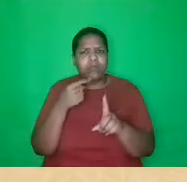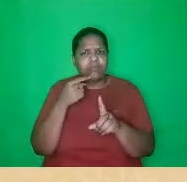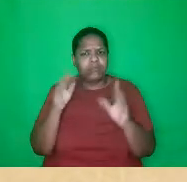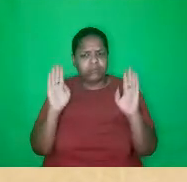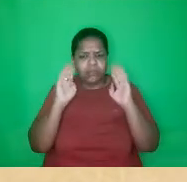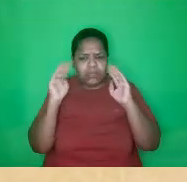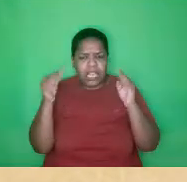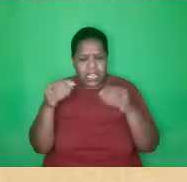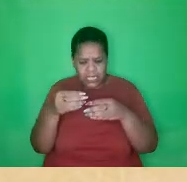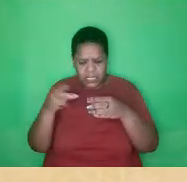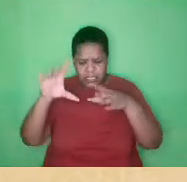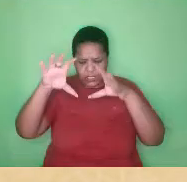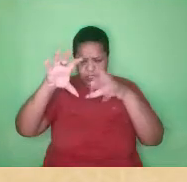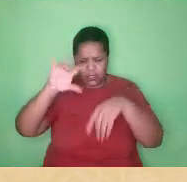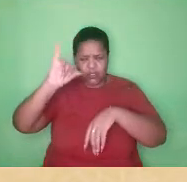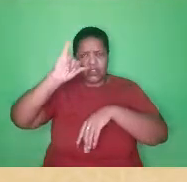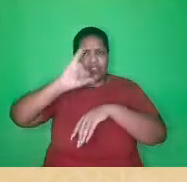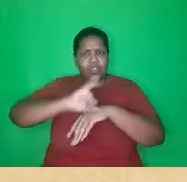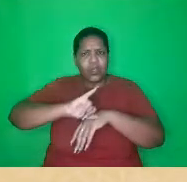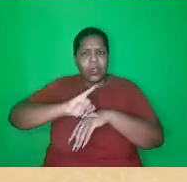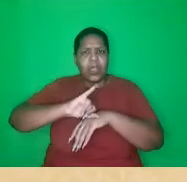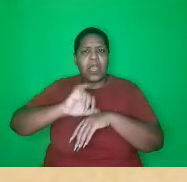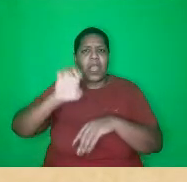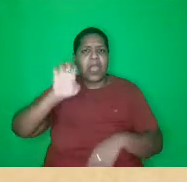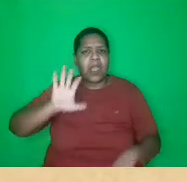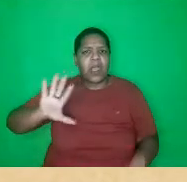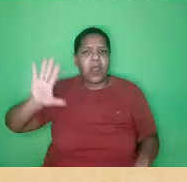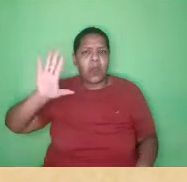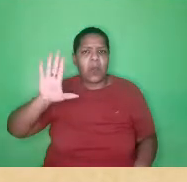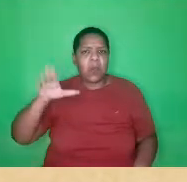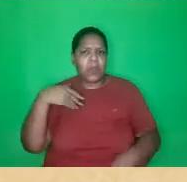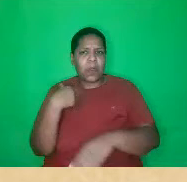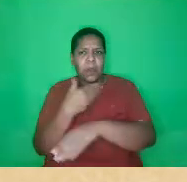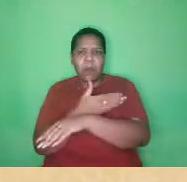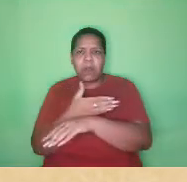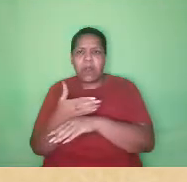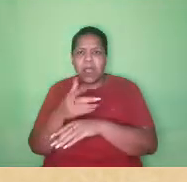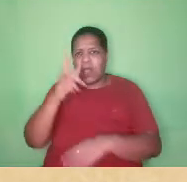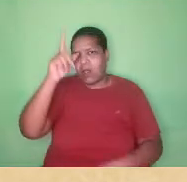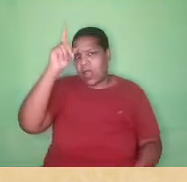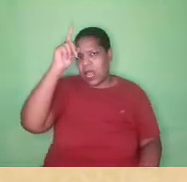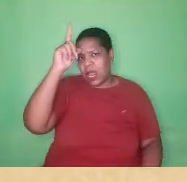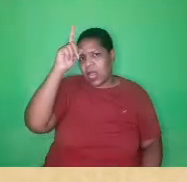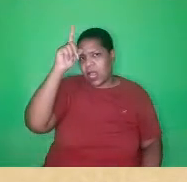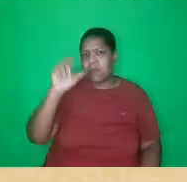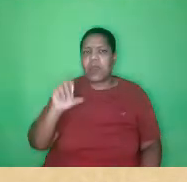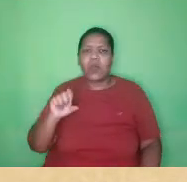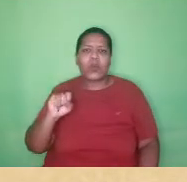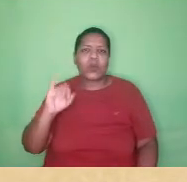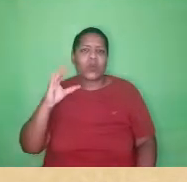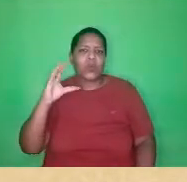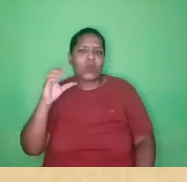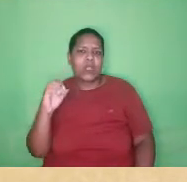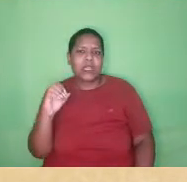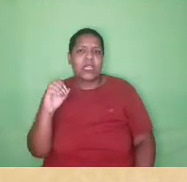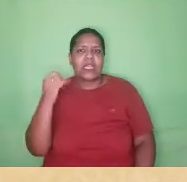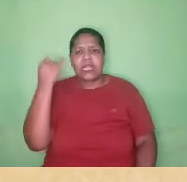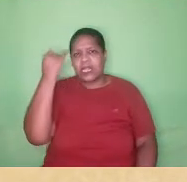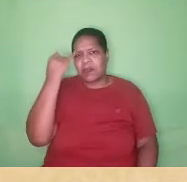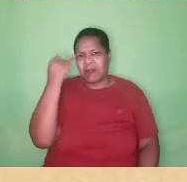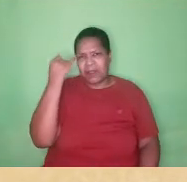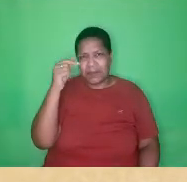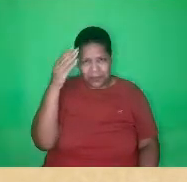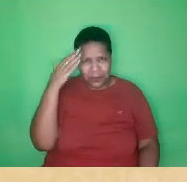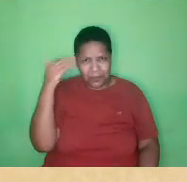do imigrante europeu, branco, alemão, suíço, espanhol. Sabe essa imagem? Não.